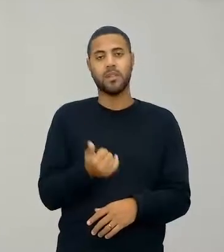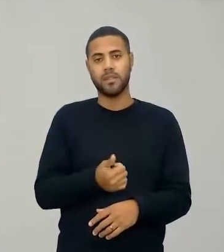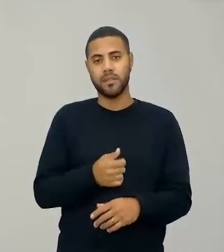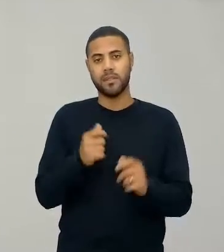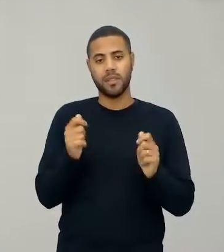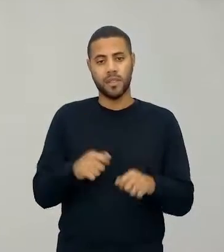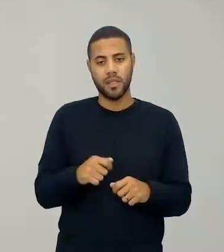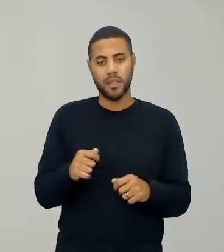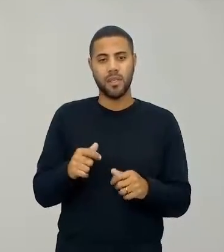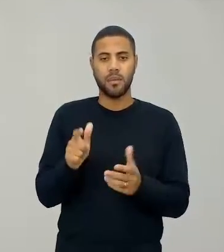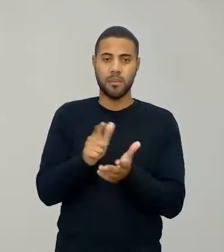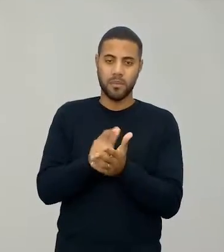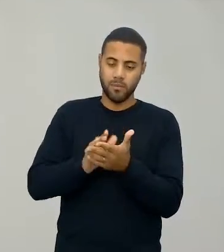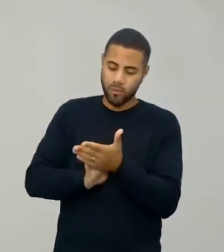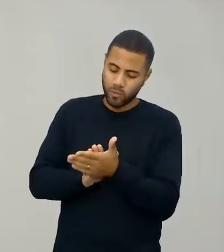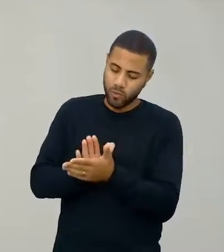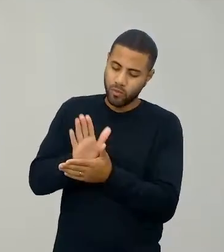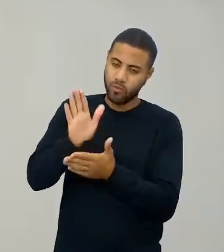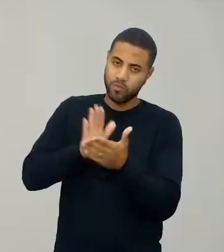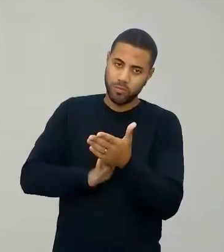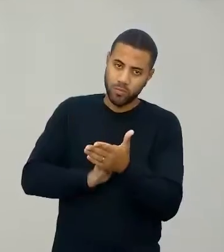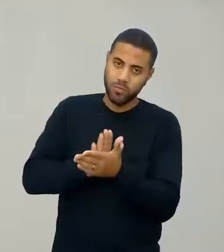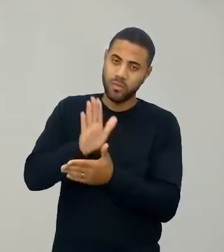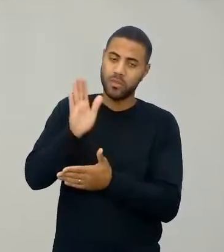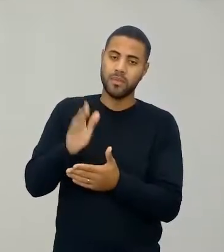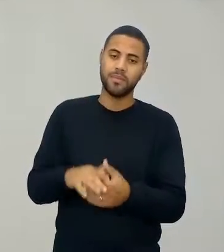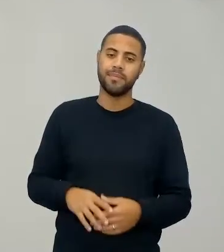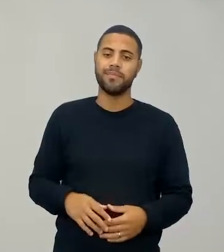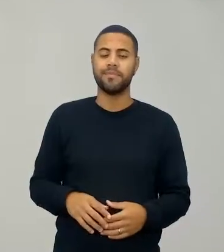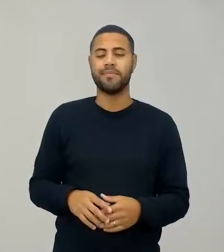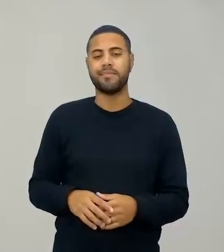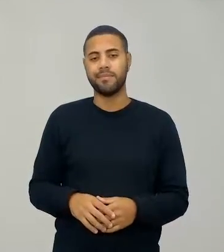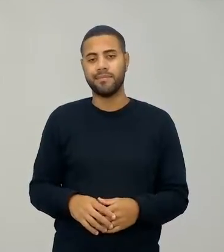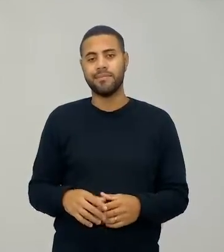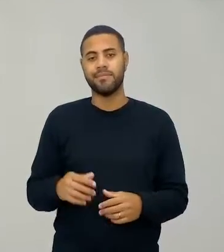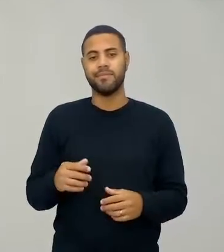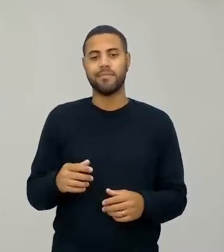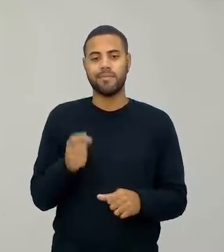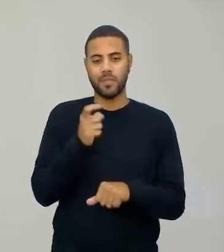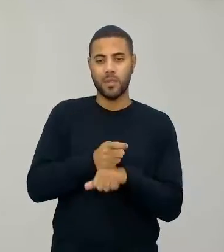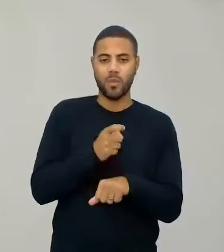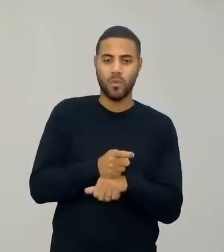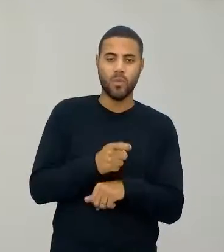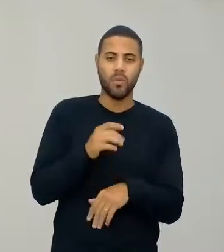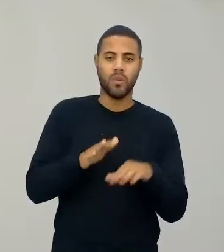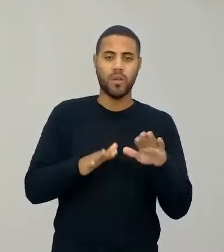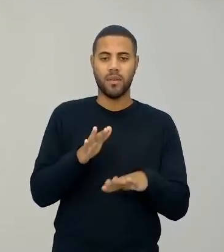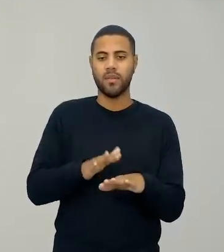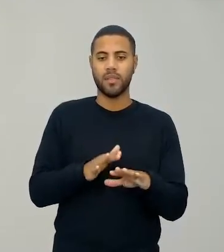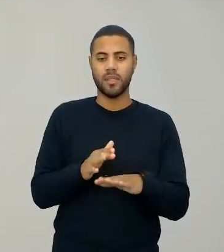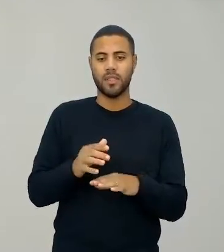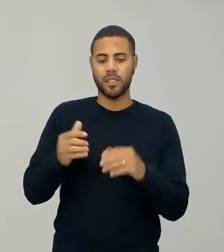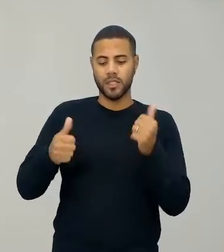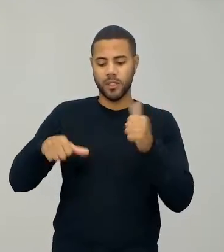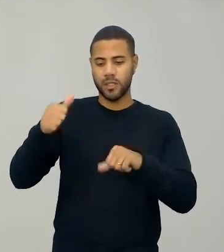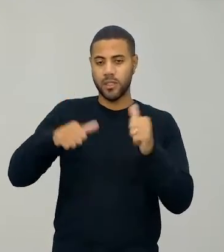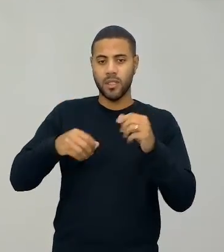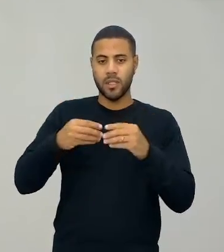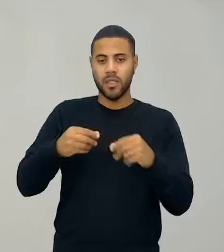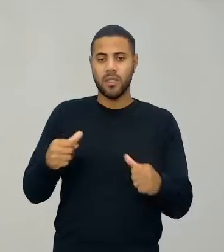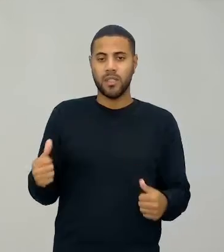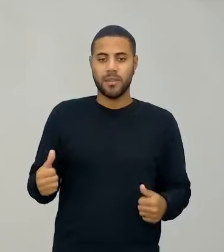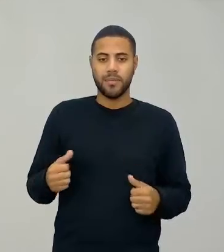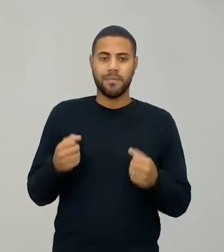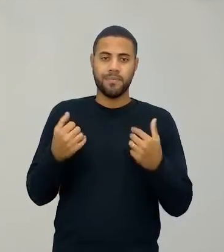né? Reciclagem e tratamento de resíduos sólidos, né? Além da disposição final